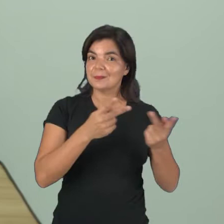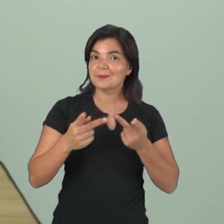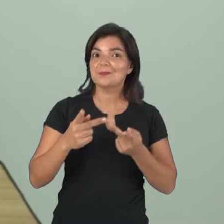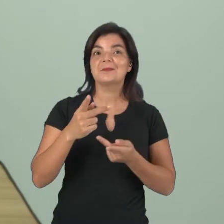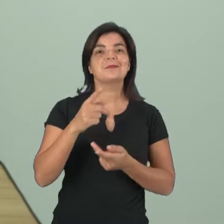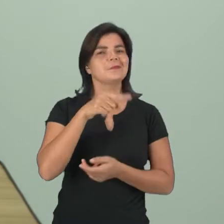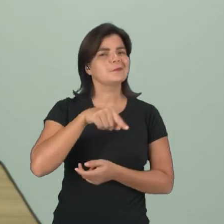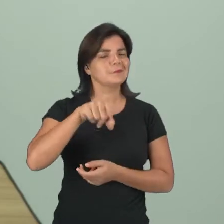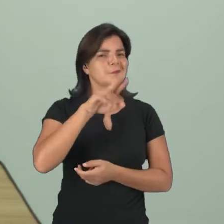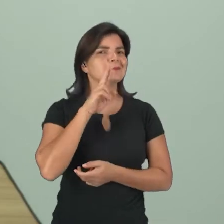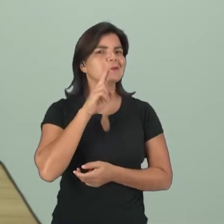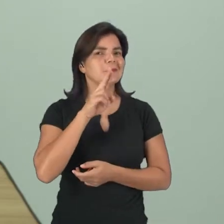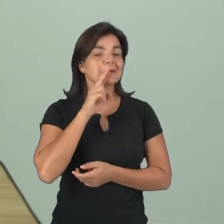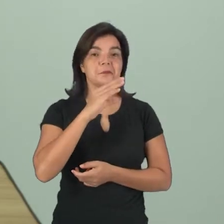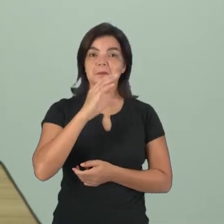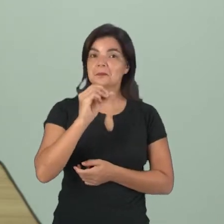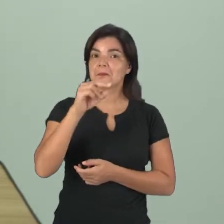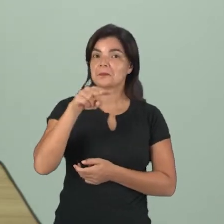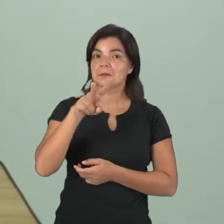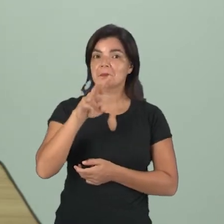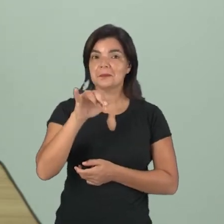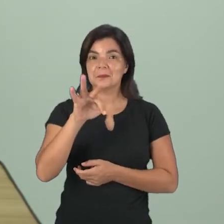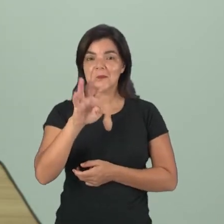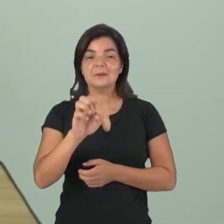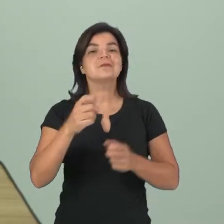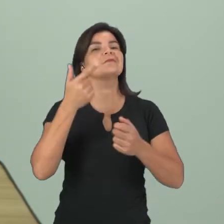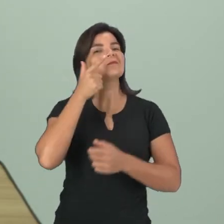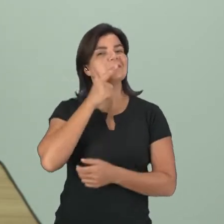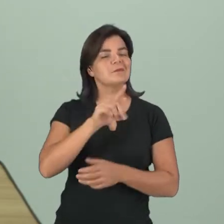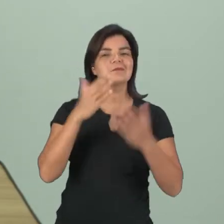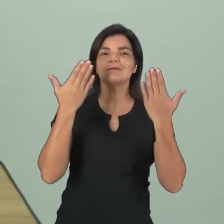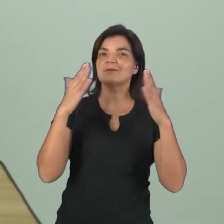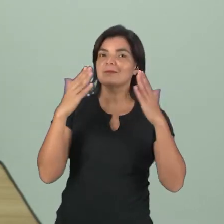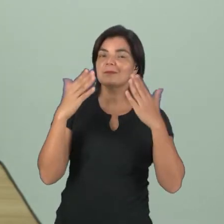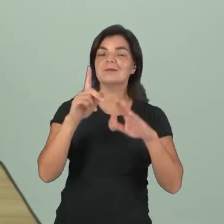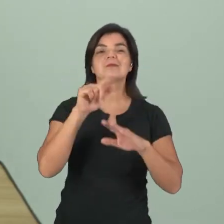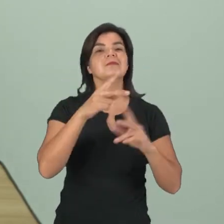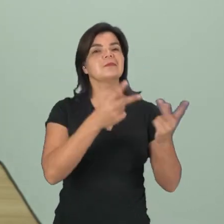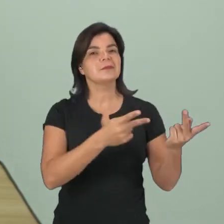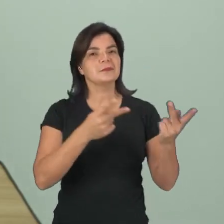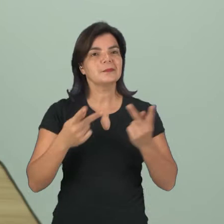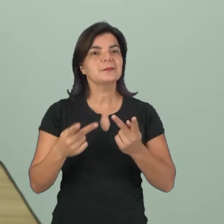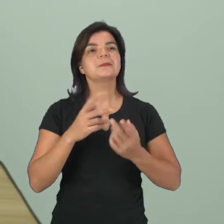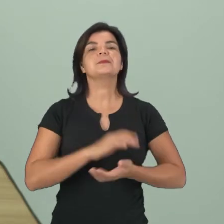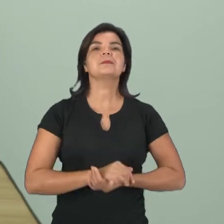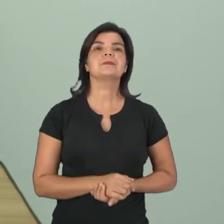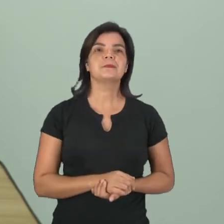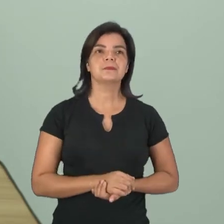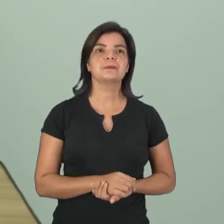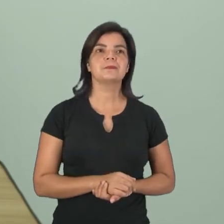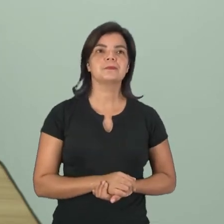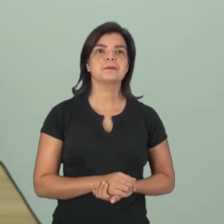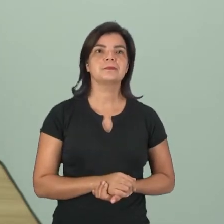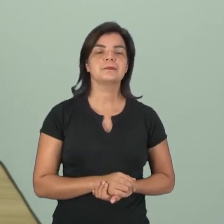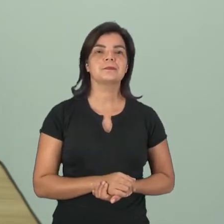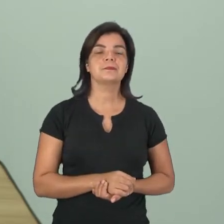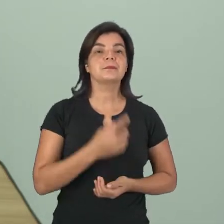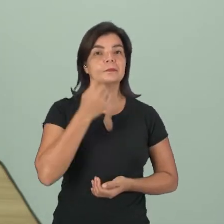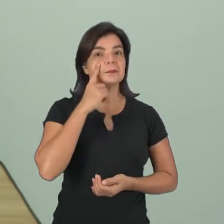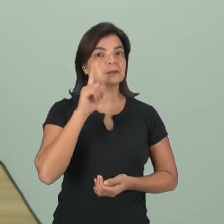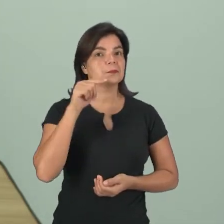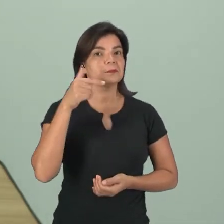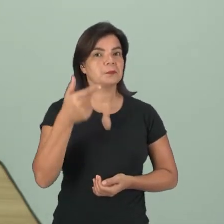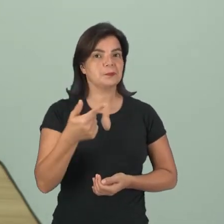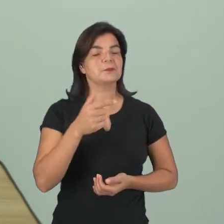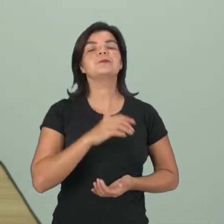Convite. Se você falou convite, você acertou. É o convite. Vamos